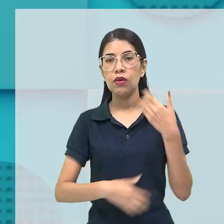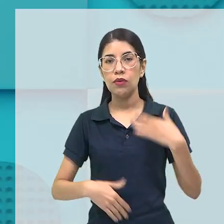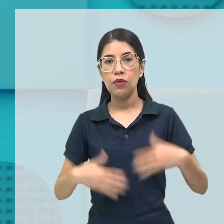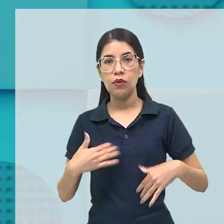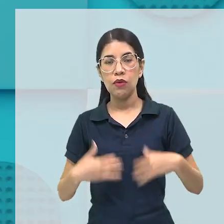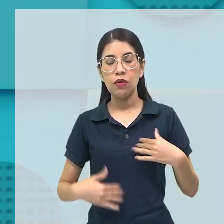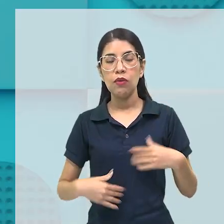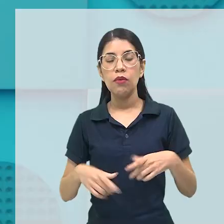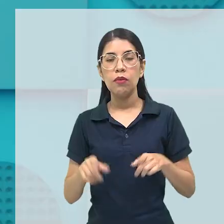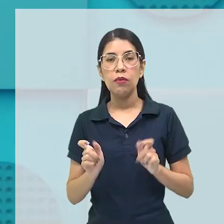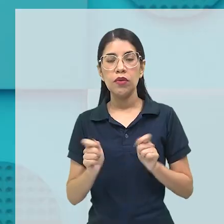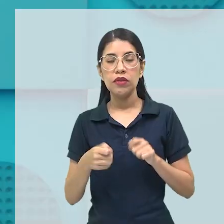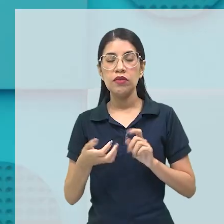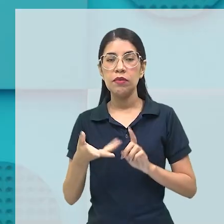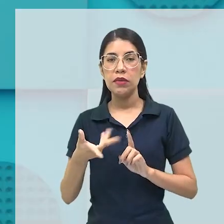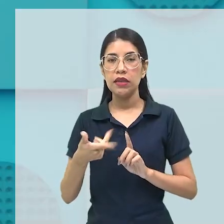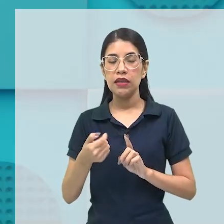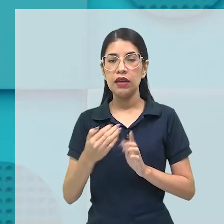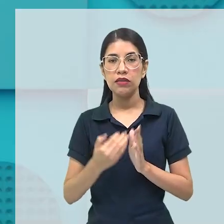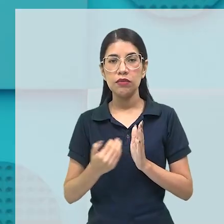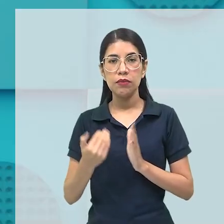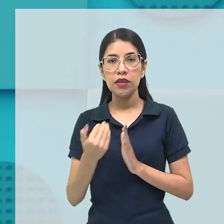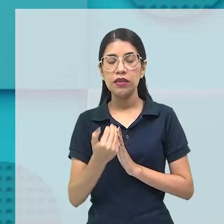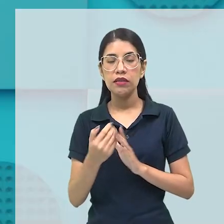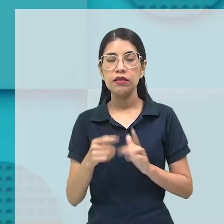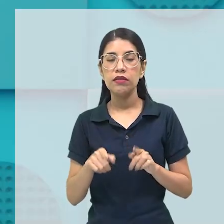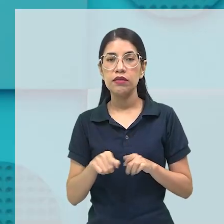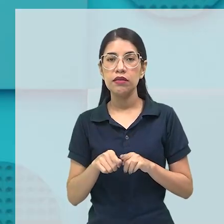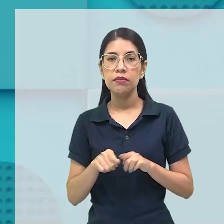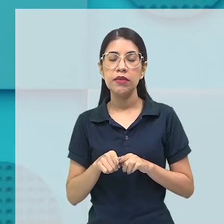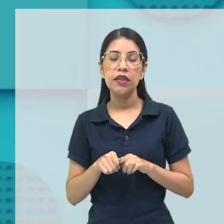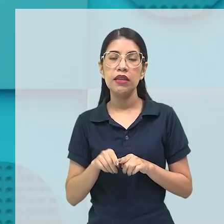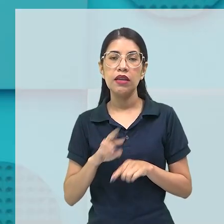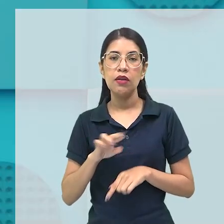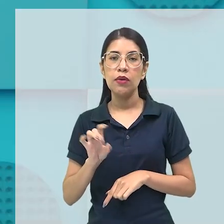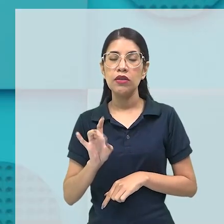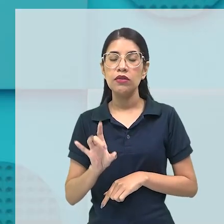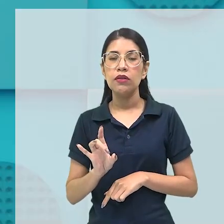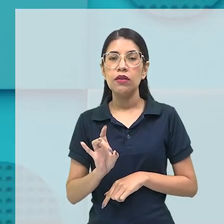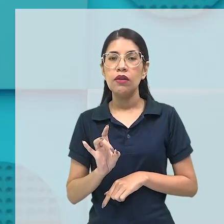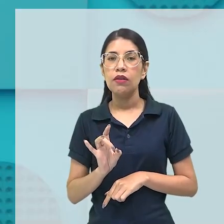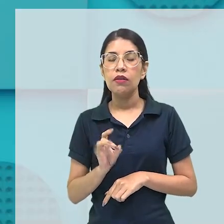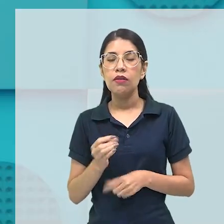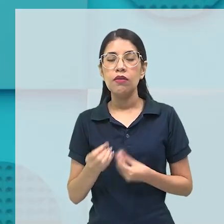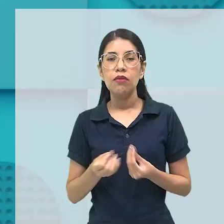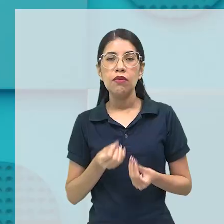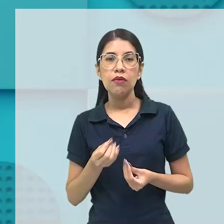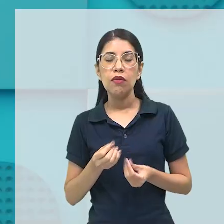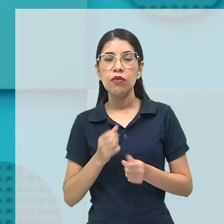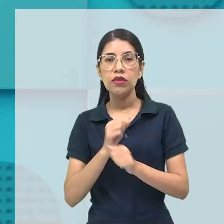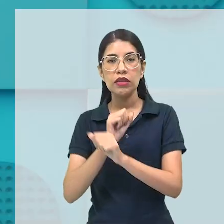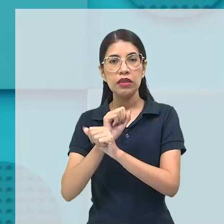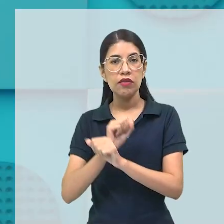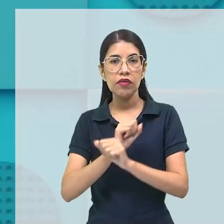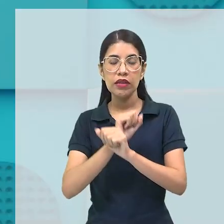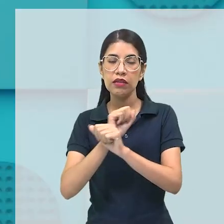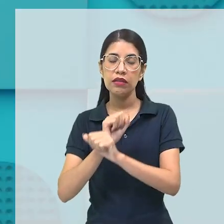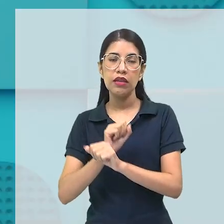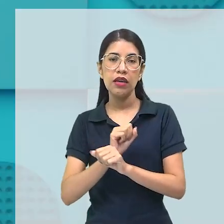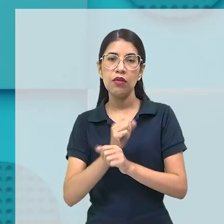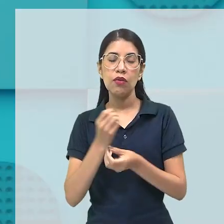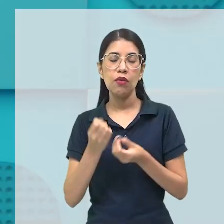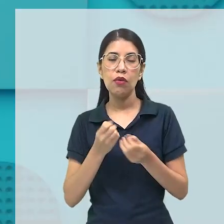um conjunto maior de habilidades para fazer, como não se trata só de como saber se defender ou como